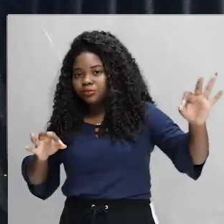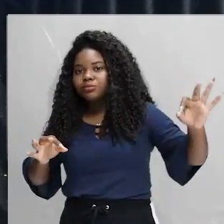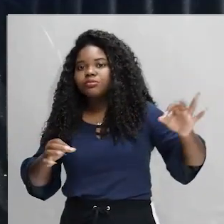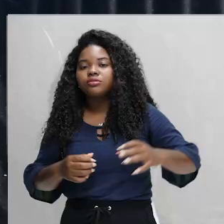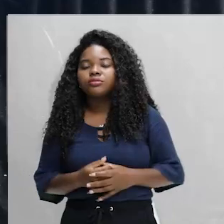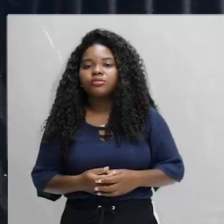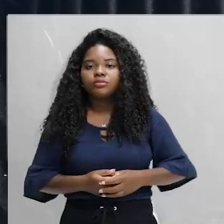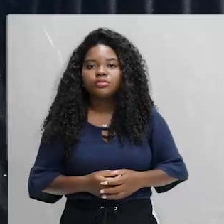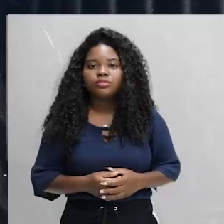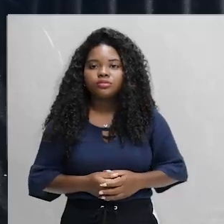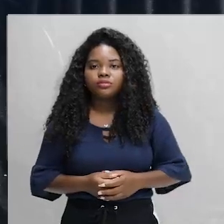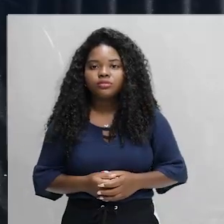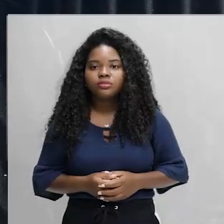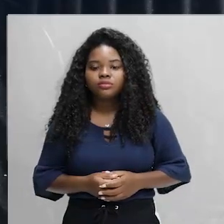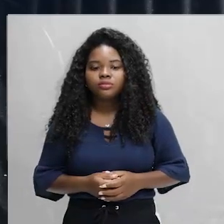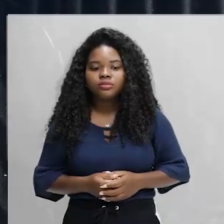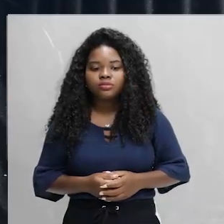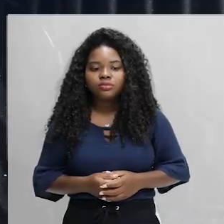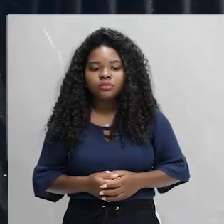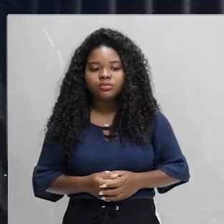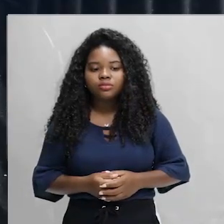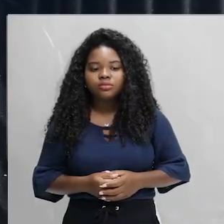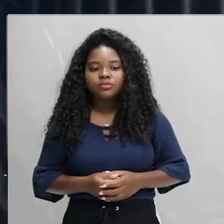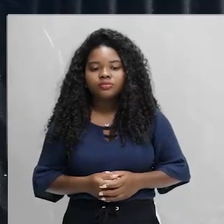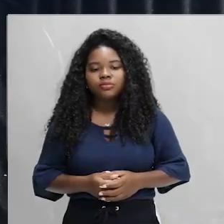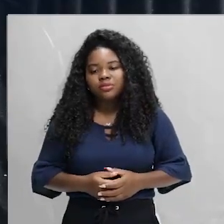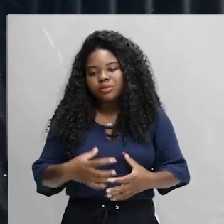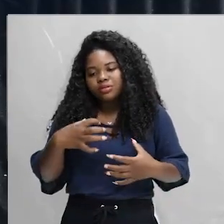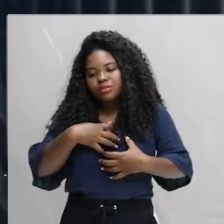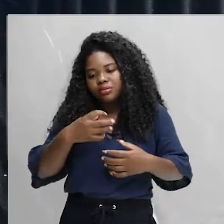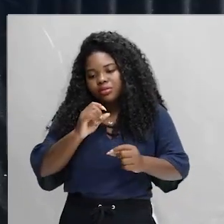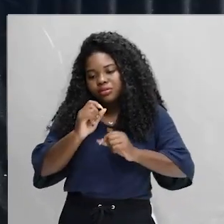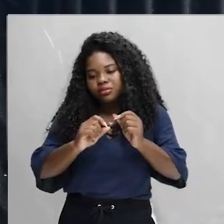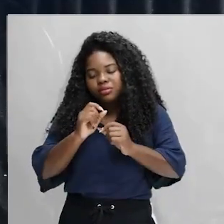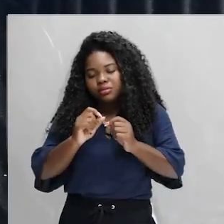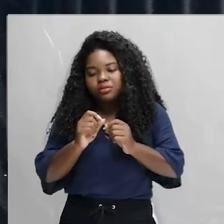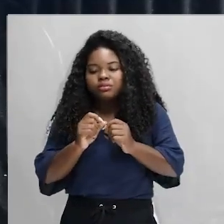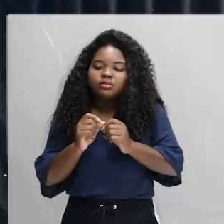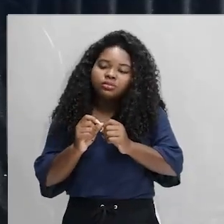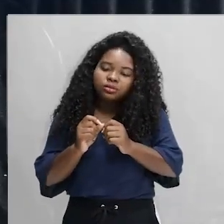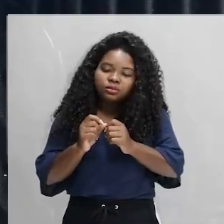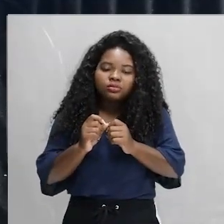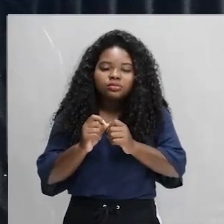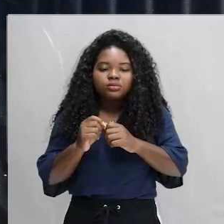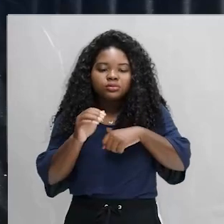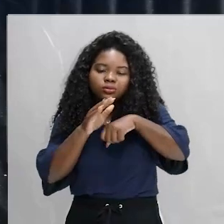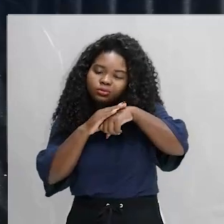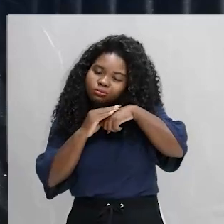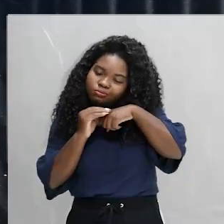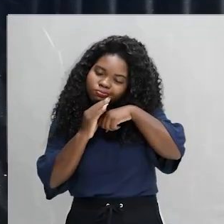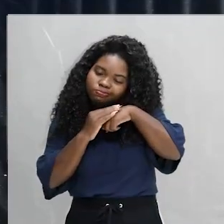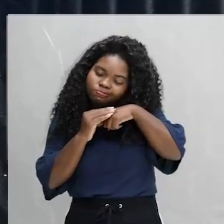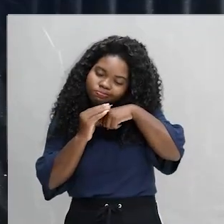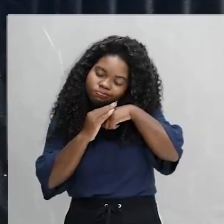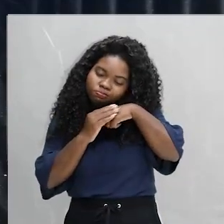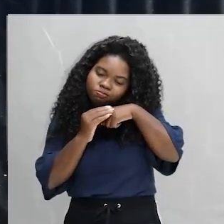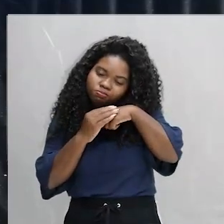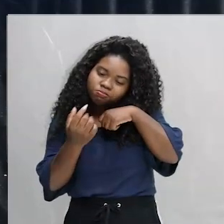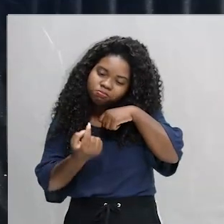vírus. E isso faz a gente se sentir carente, se sentir tão